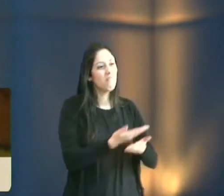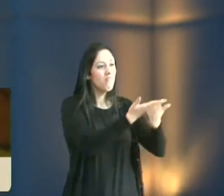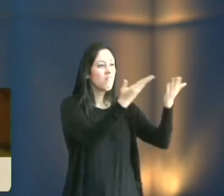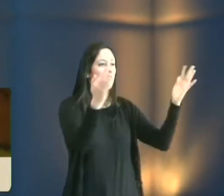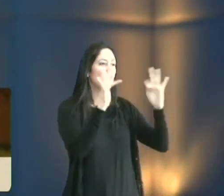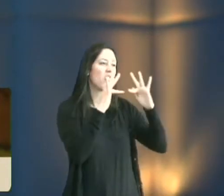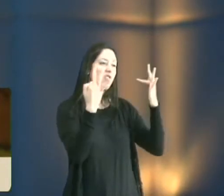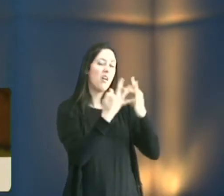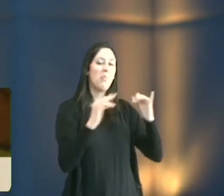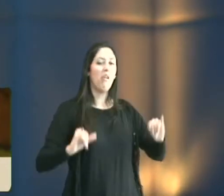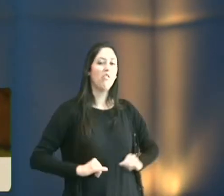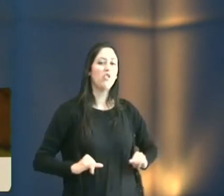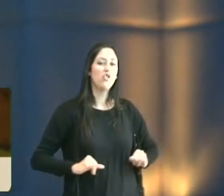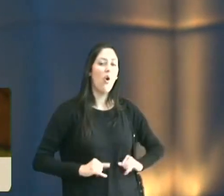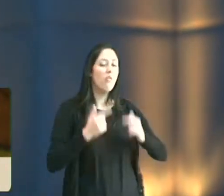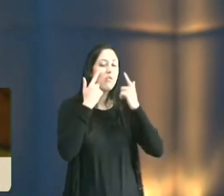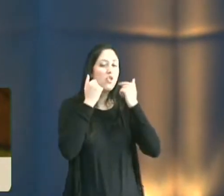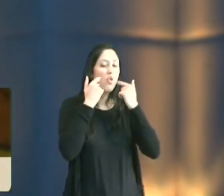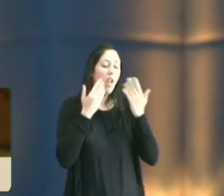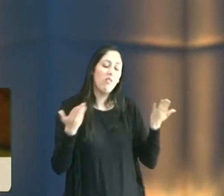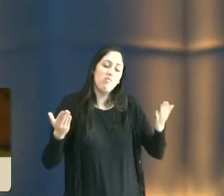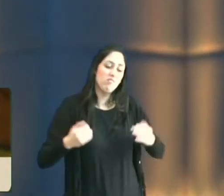desesperadas, não tem o que fazer.